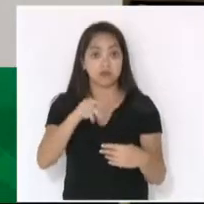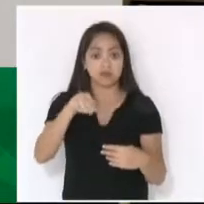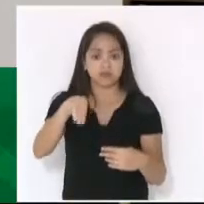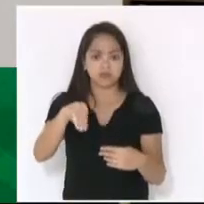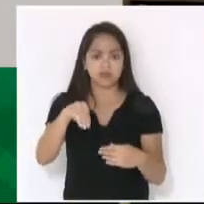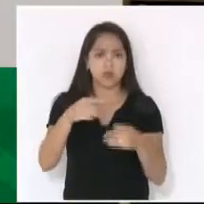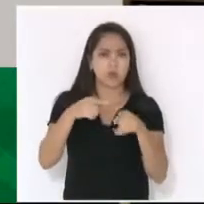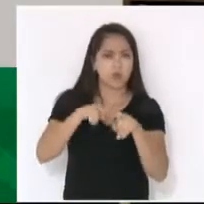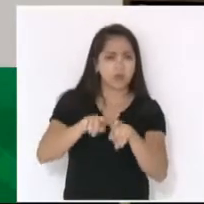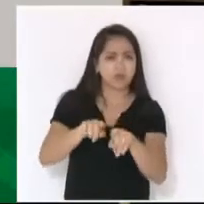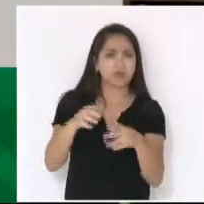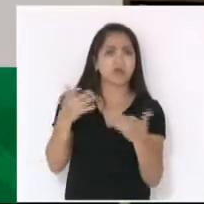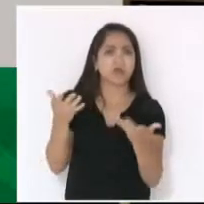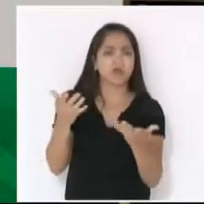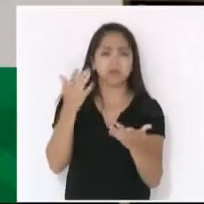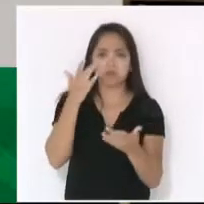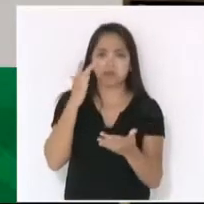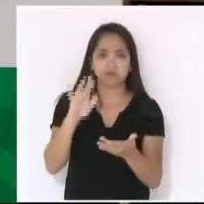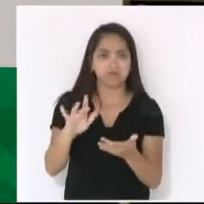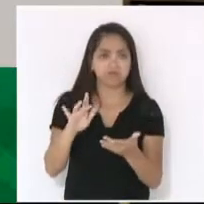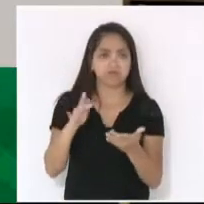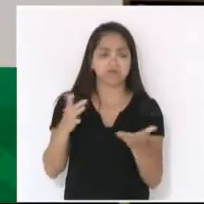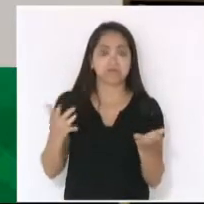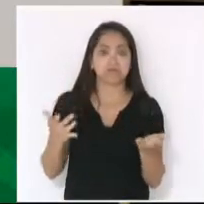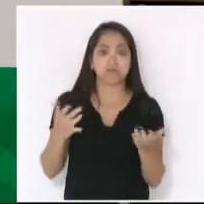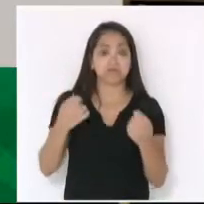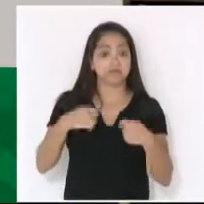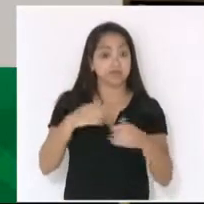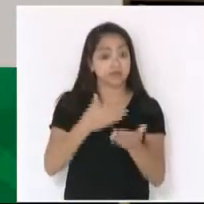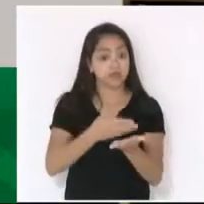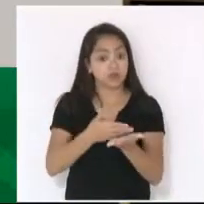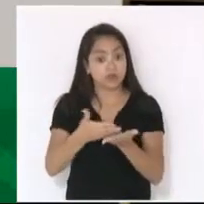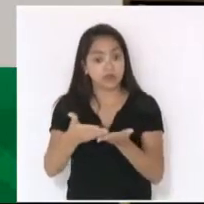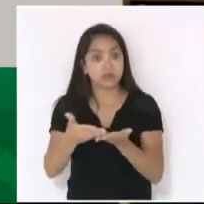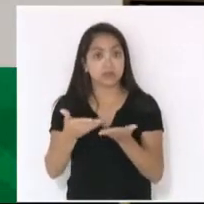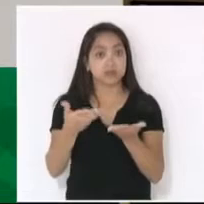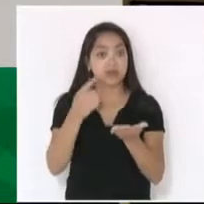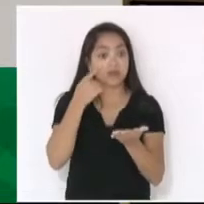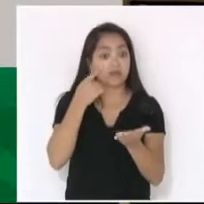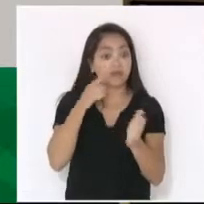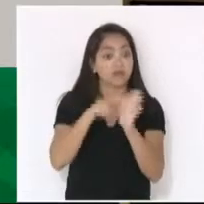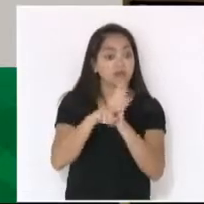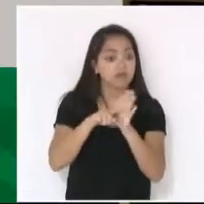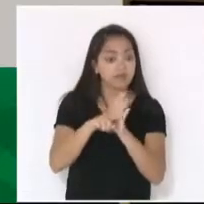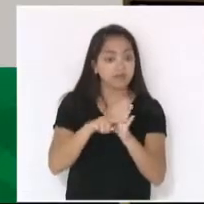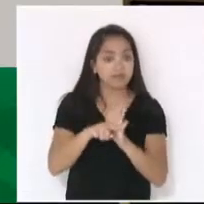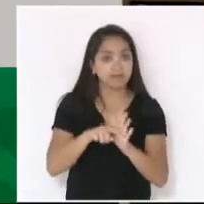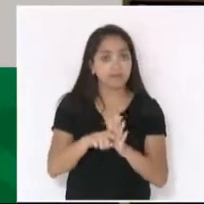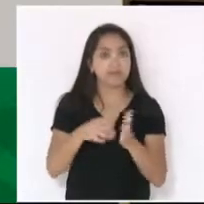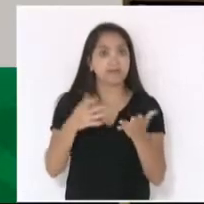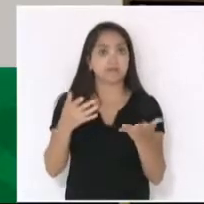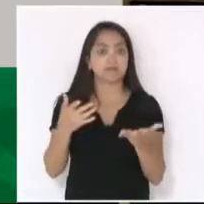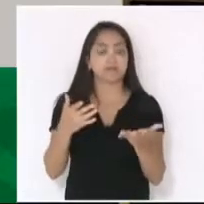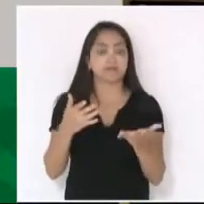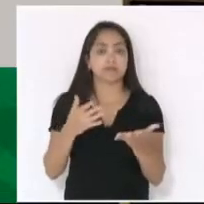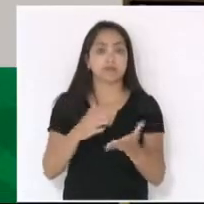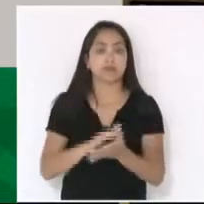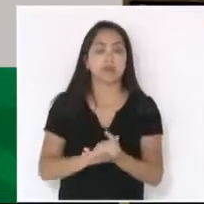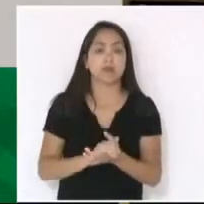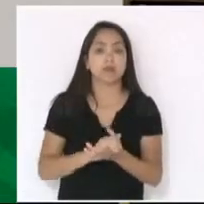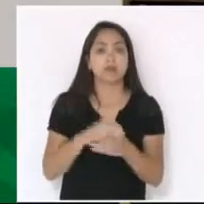sei que convence bom então temos começa a moralizar e moralizar